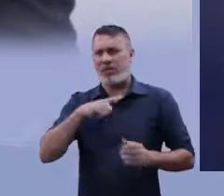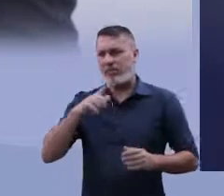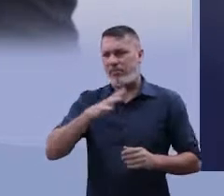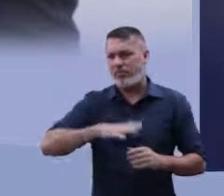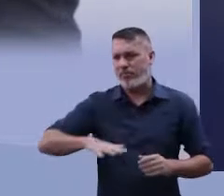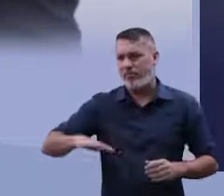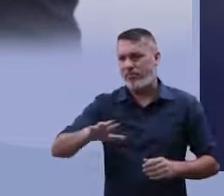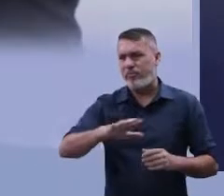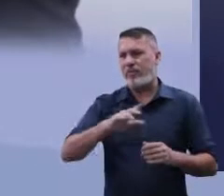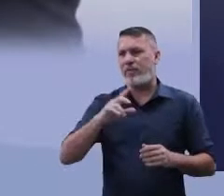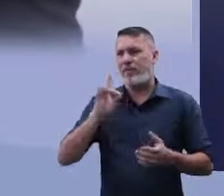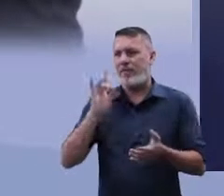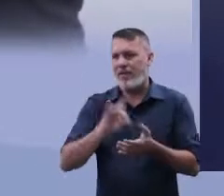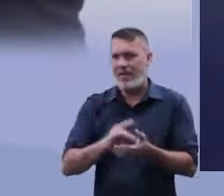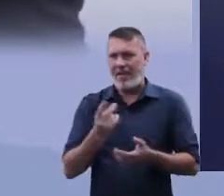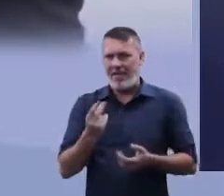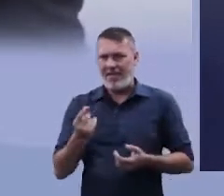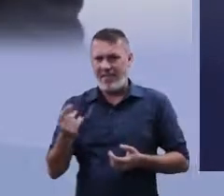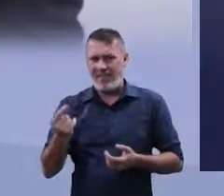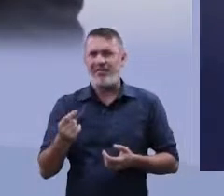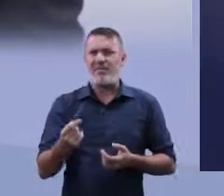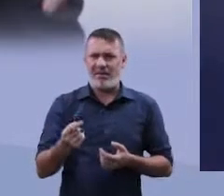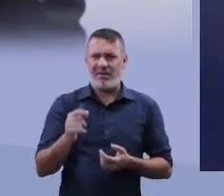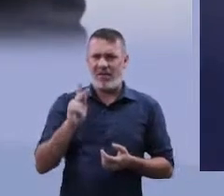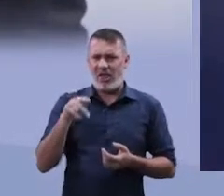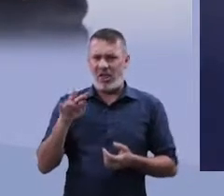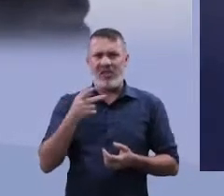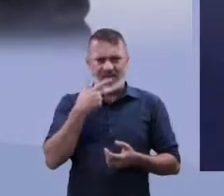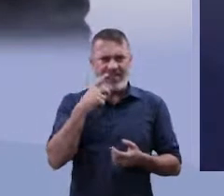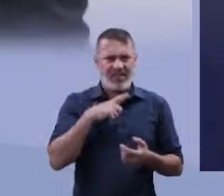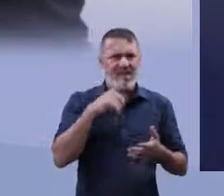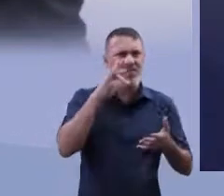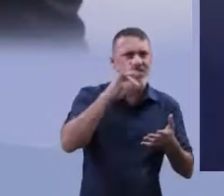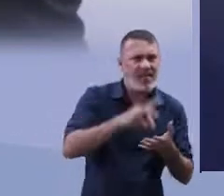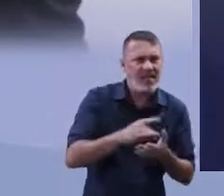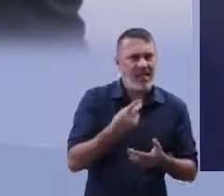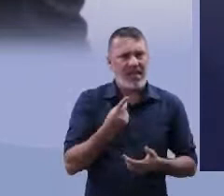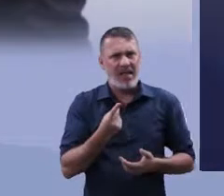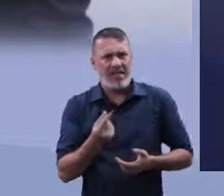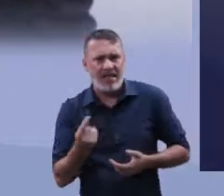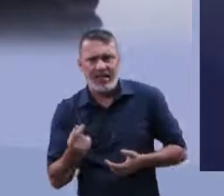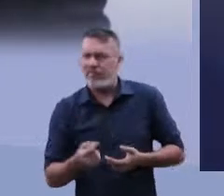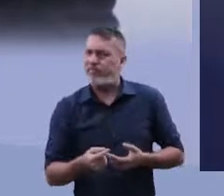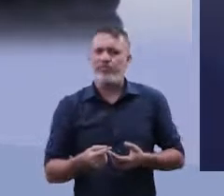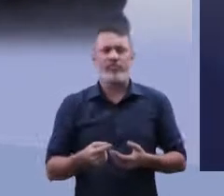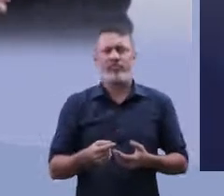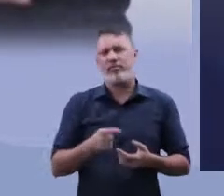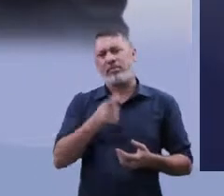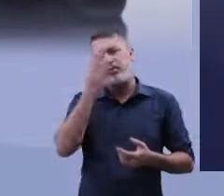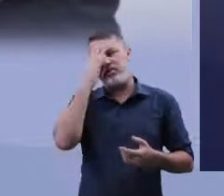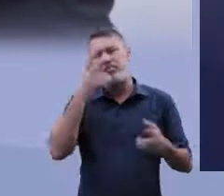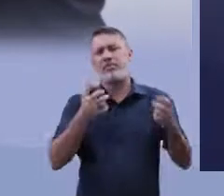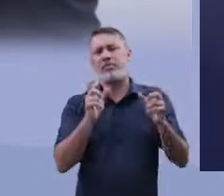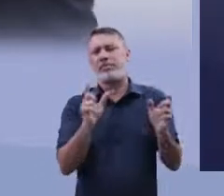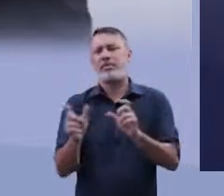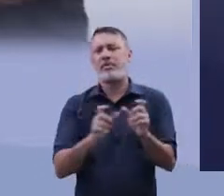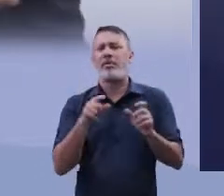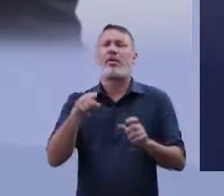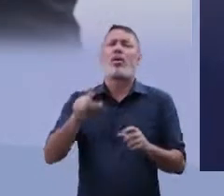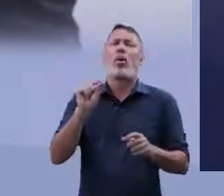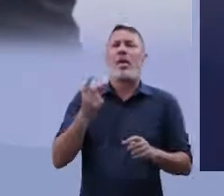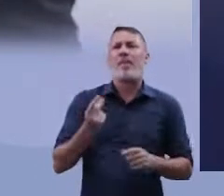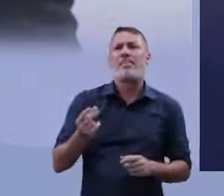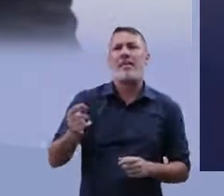eternas? Não. Kant também não está falando de verdades eternas aqui, porque esse vai ser um linguajar aí lá da